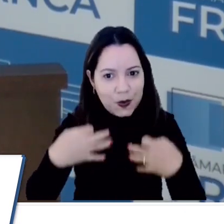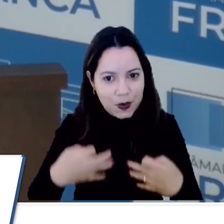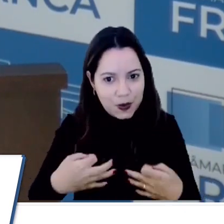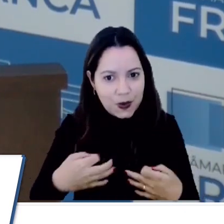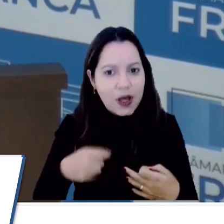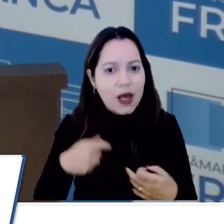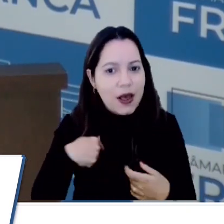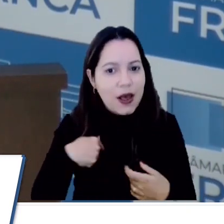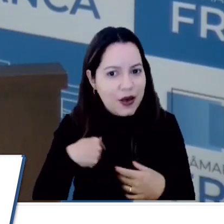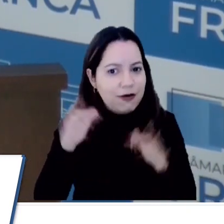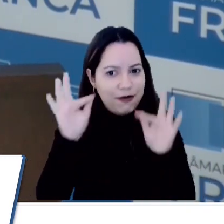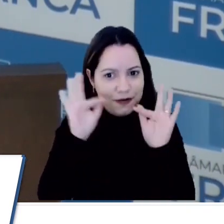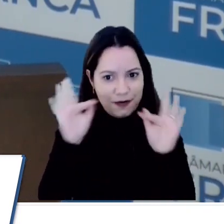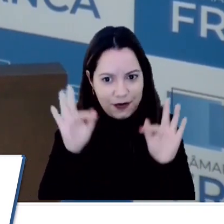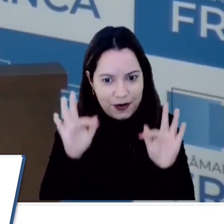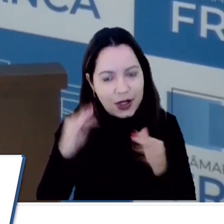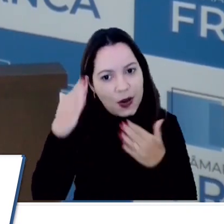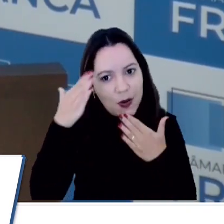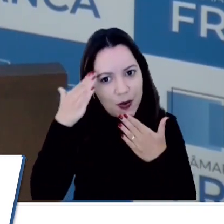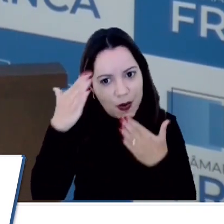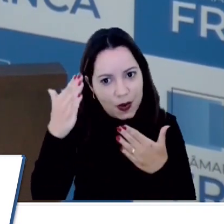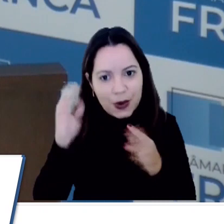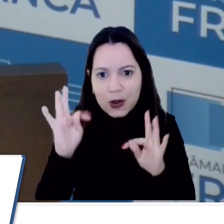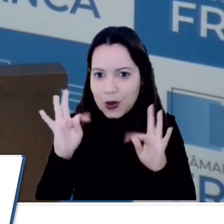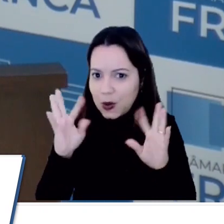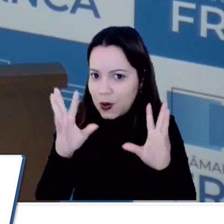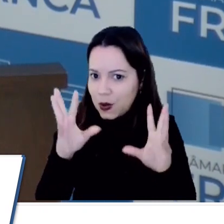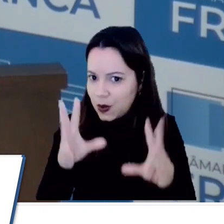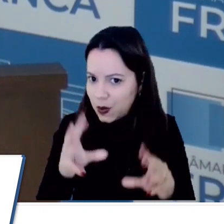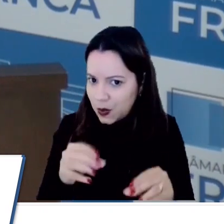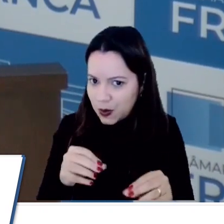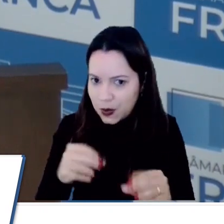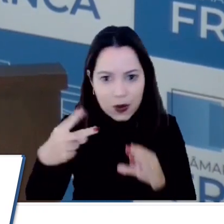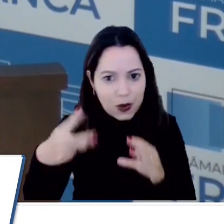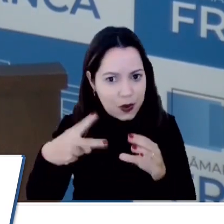alegria muito grande, eu agradeço a todos os nobres colegas que votaram